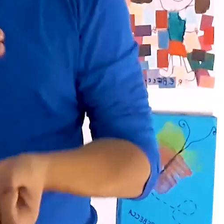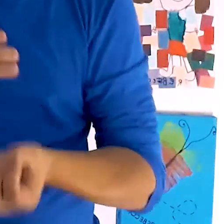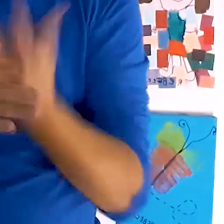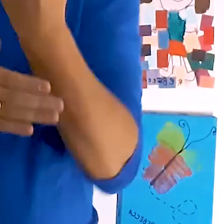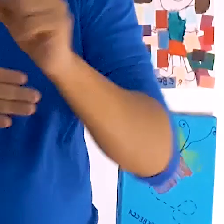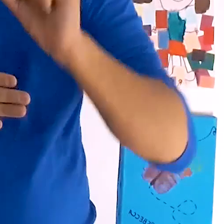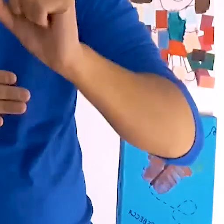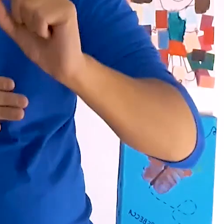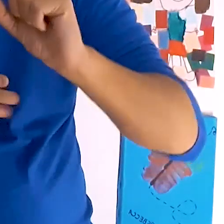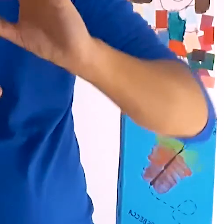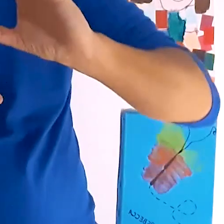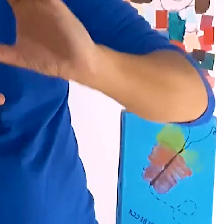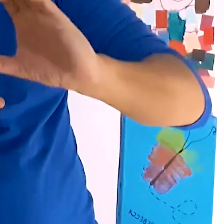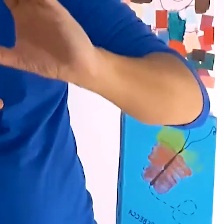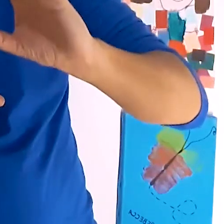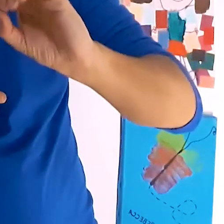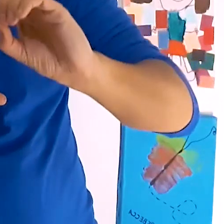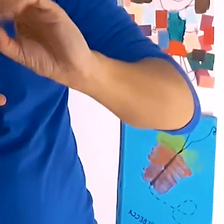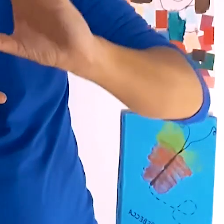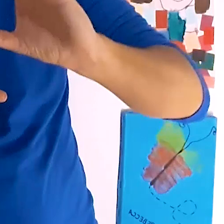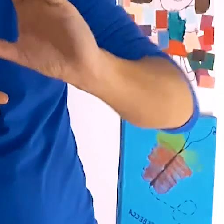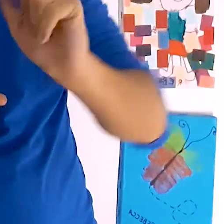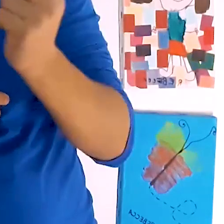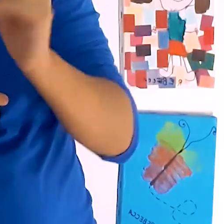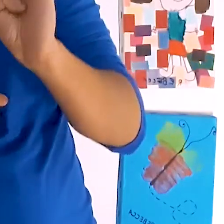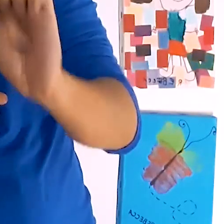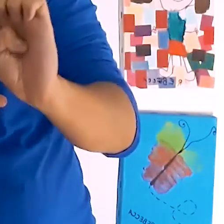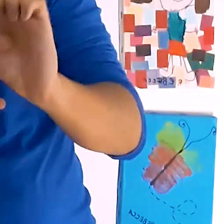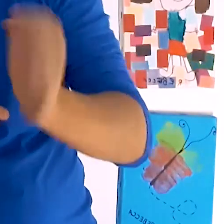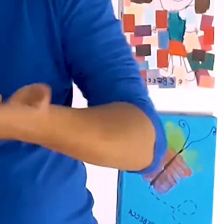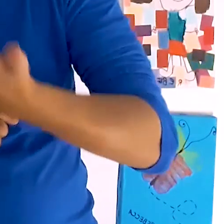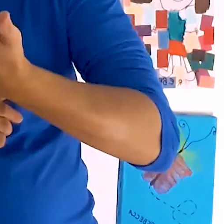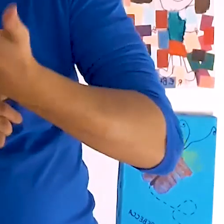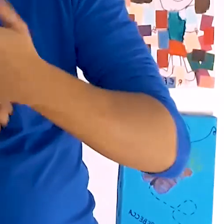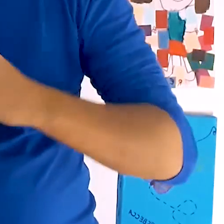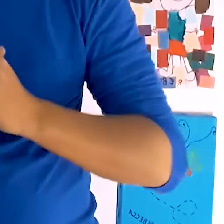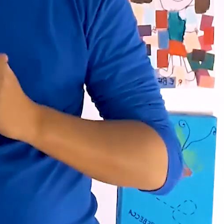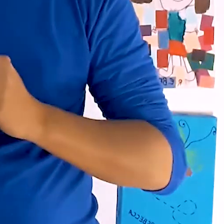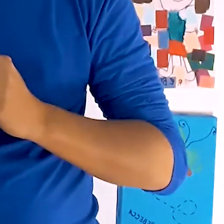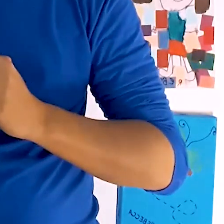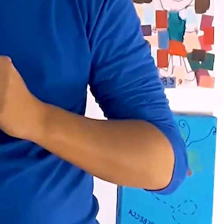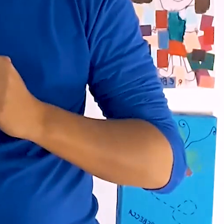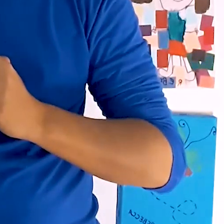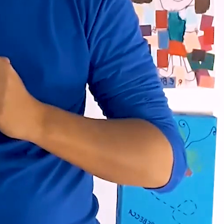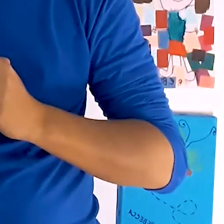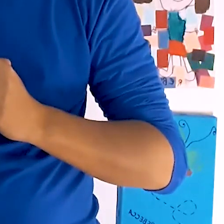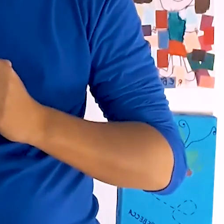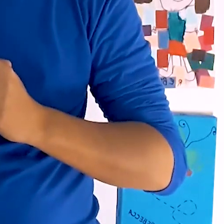foi passando e se criou o coche. Veja.